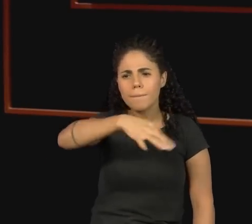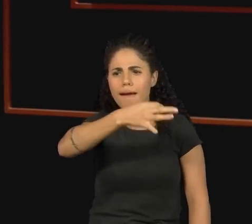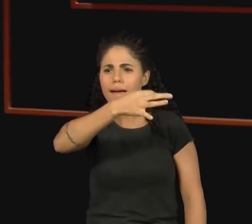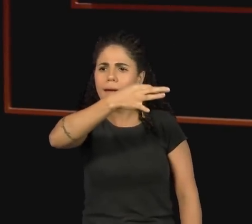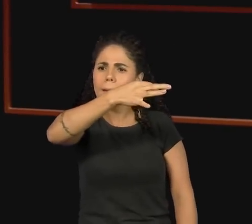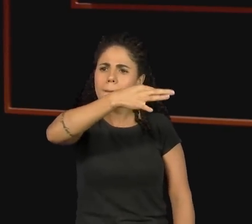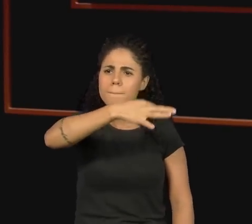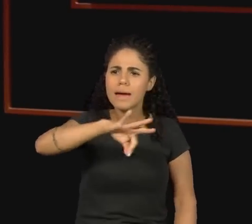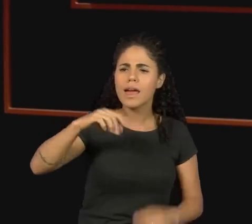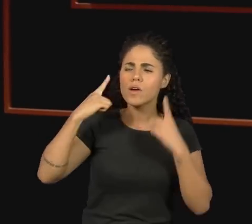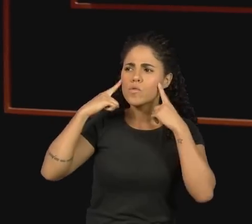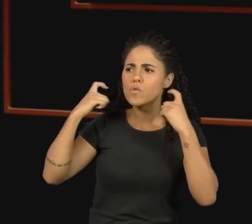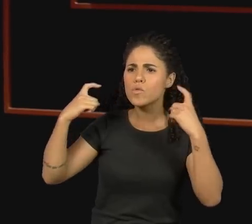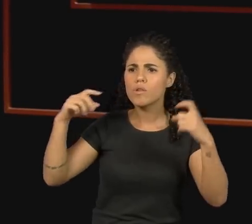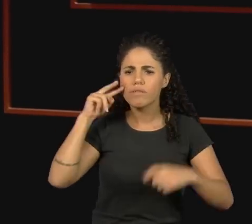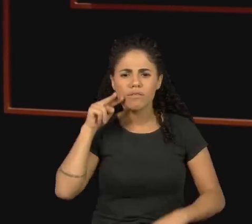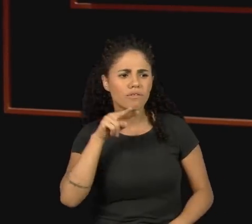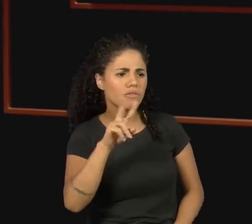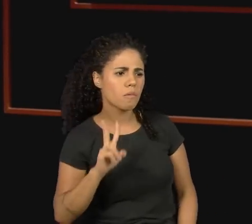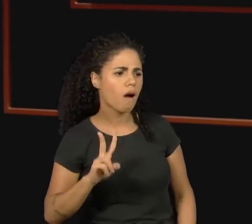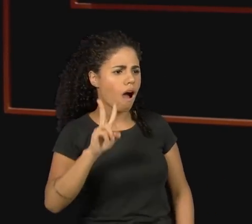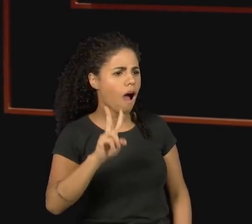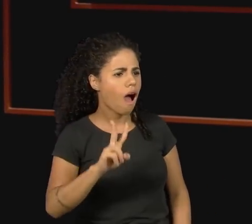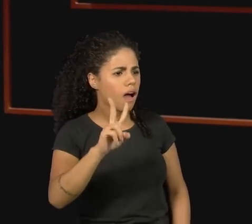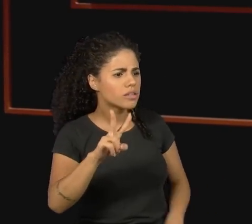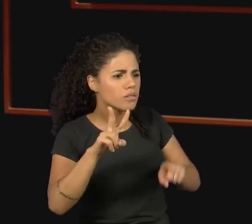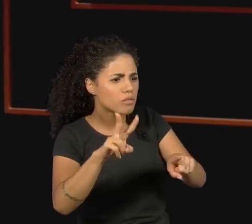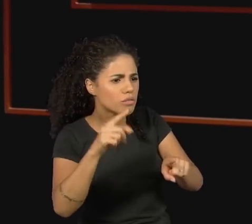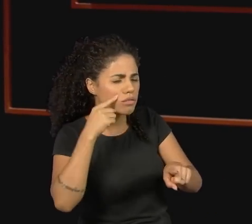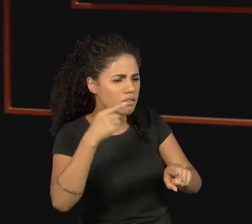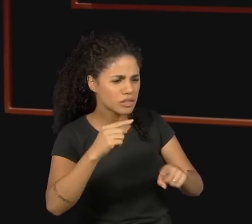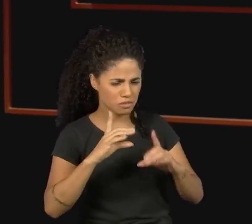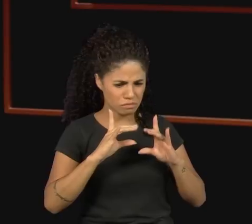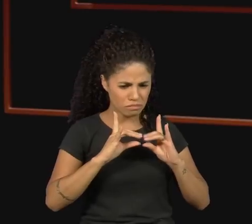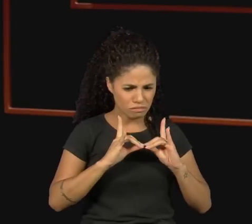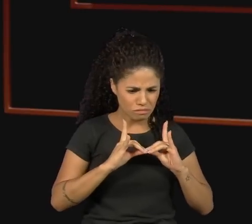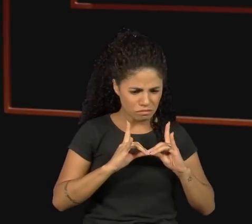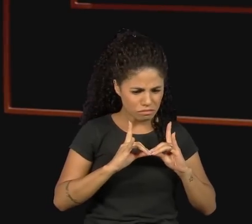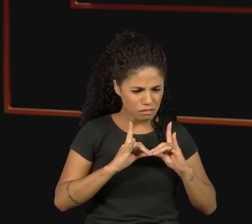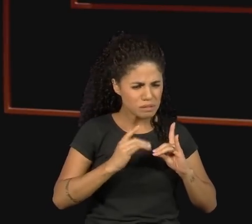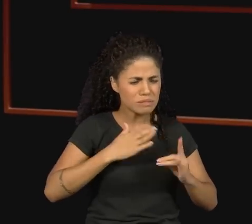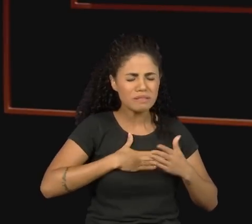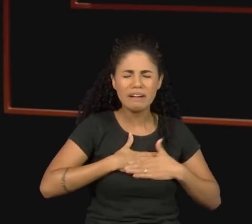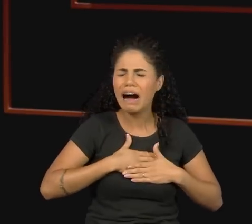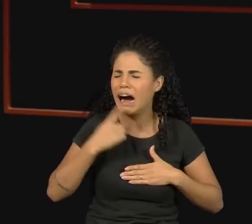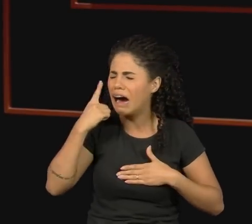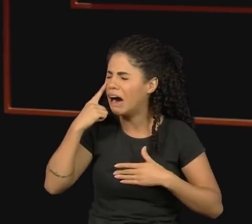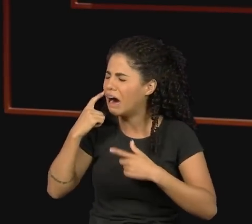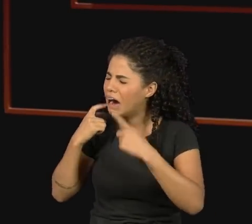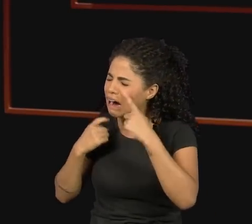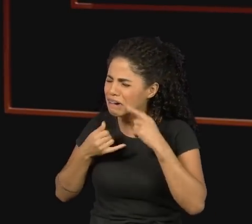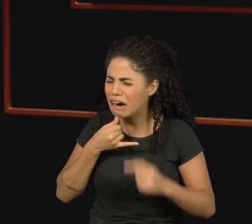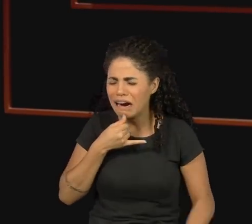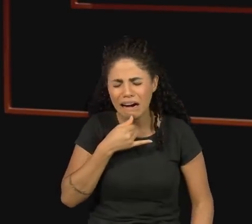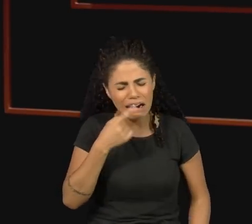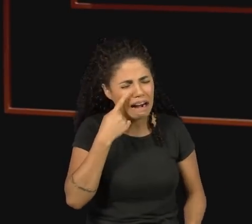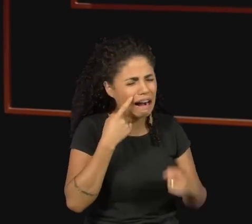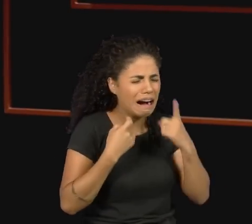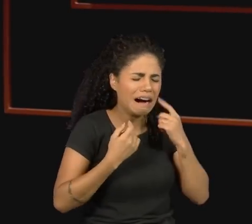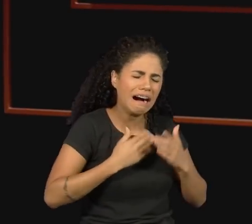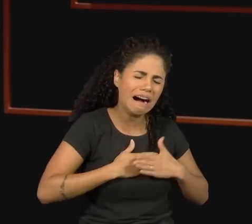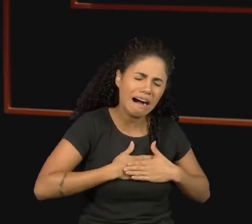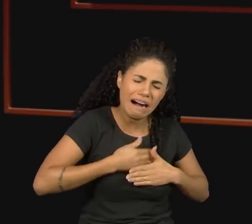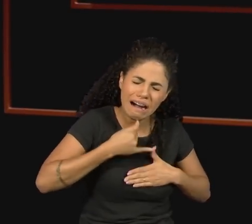viúva, um casal. Em passo solene, atrás do caixão do nobre cadáver, os conselheiros choramingando em luto mal